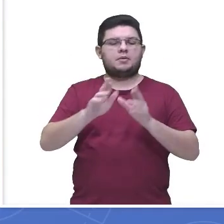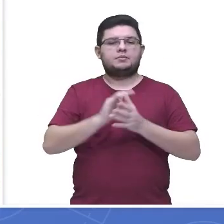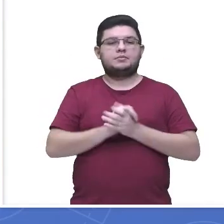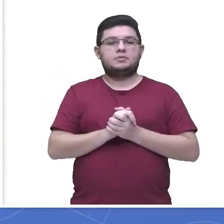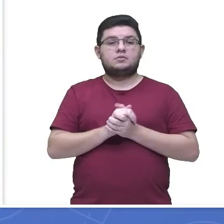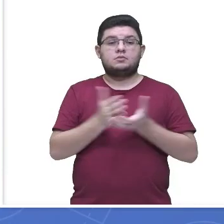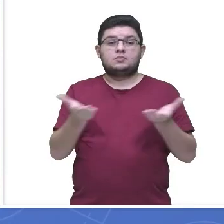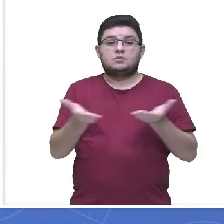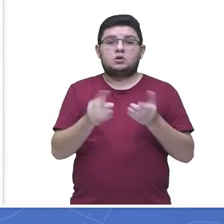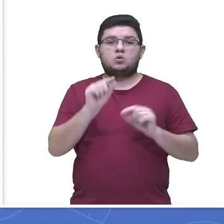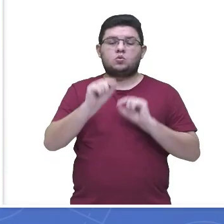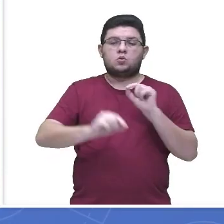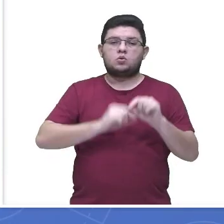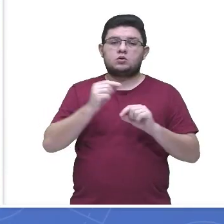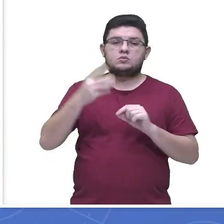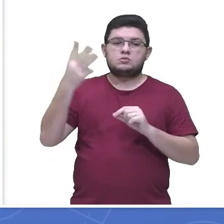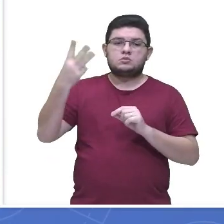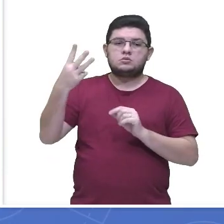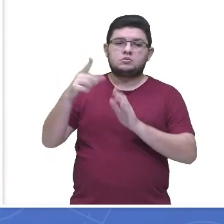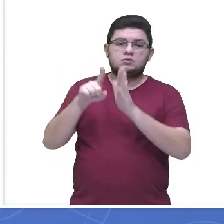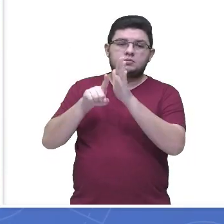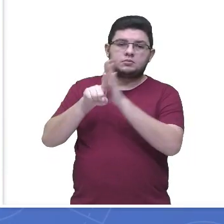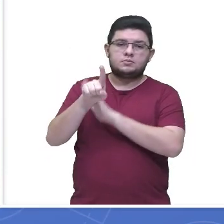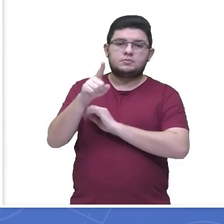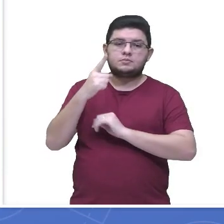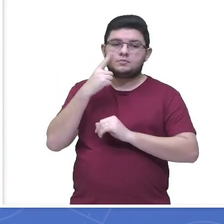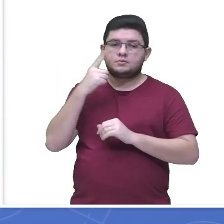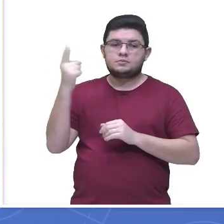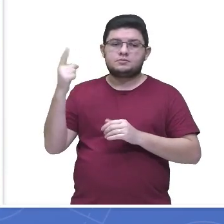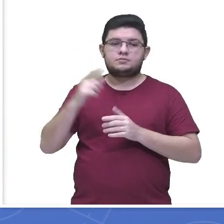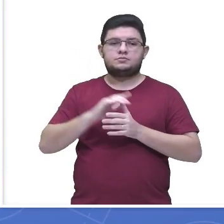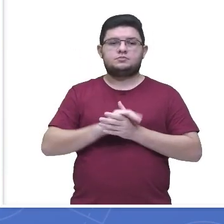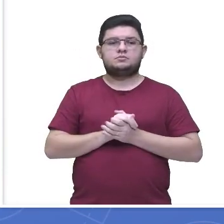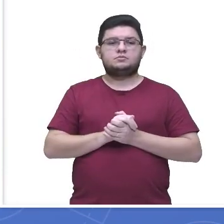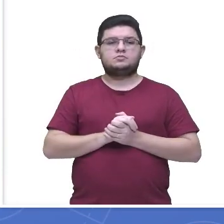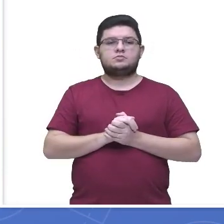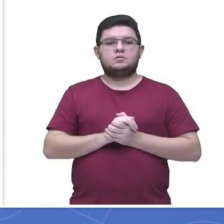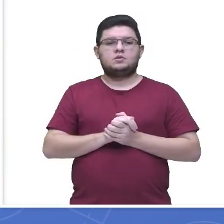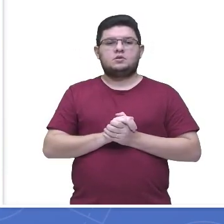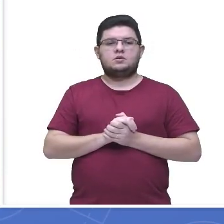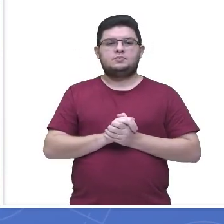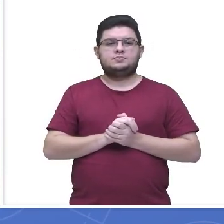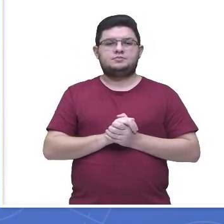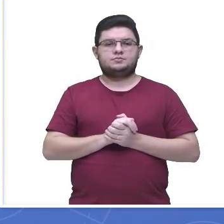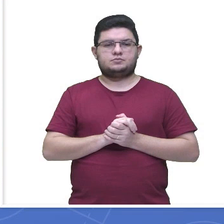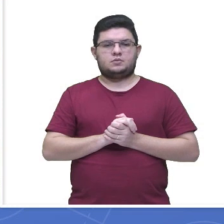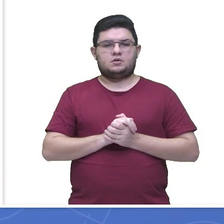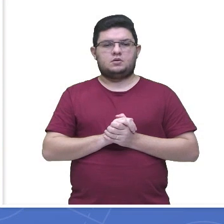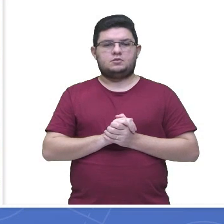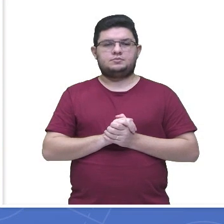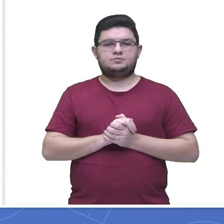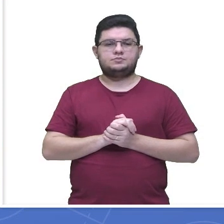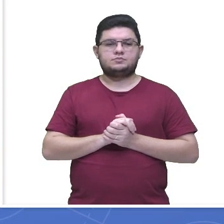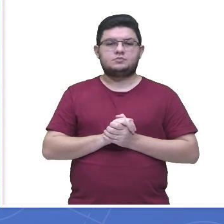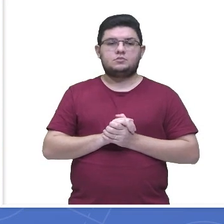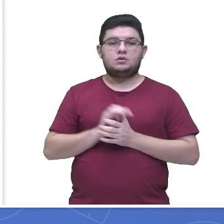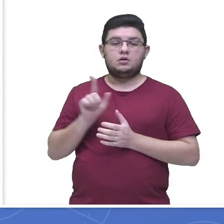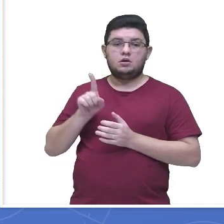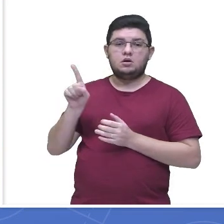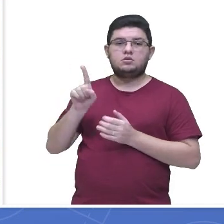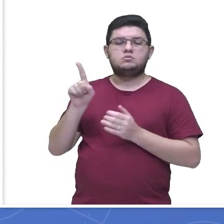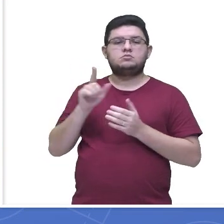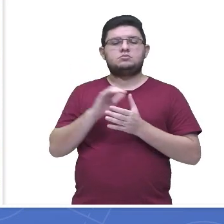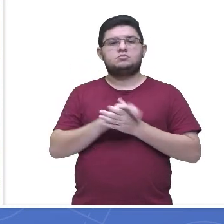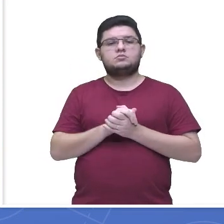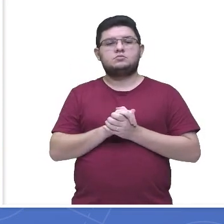vamos para a questão 3, temos aí a terceira questão. Considere as seguintes afirmações referentes